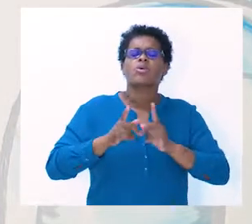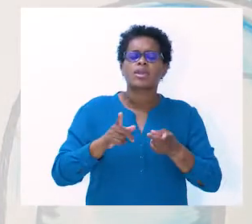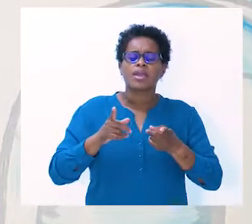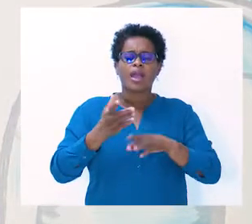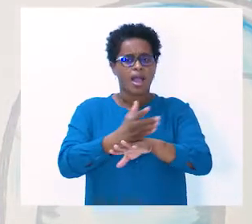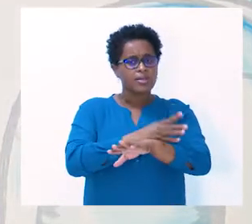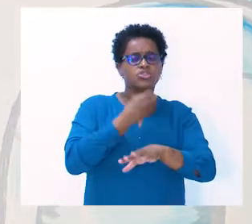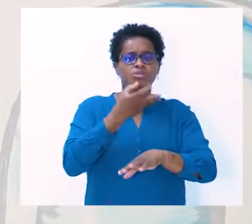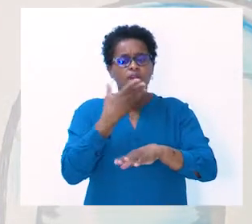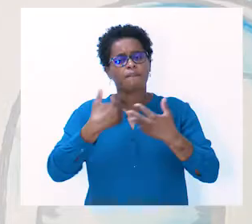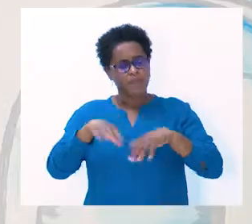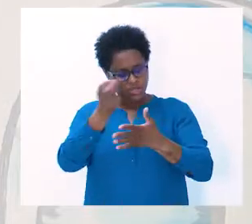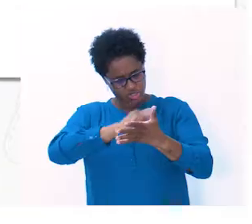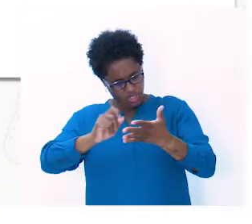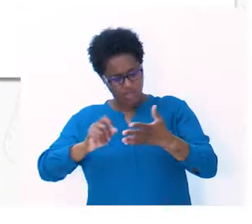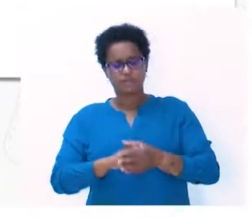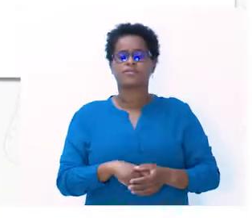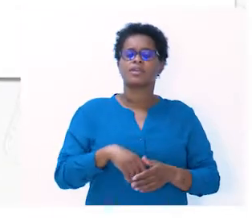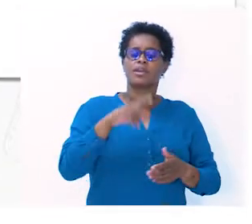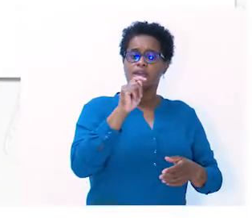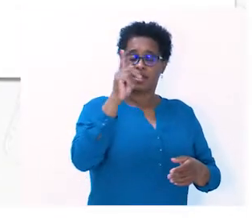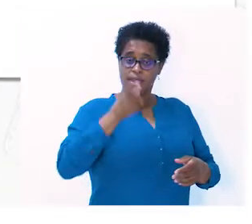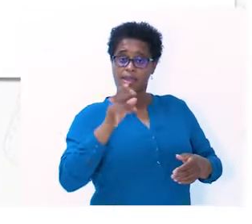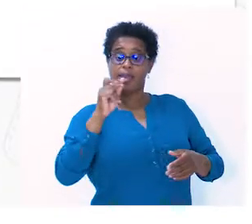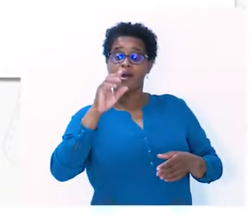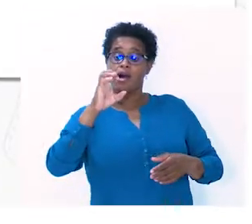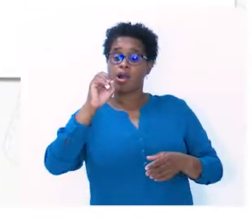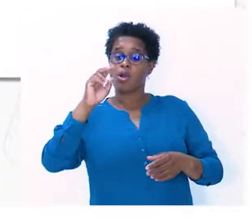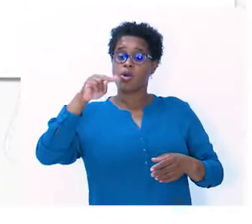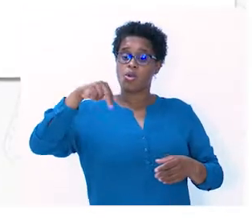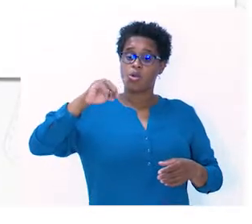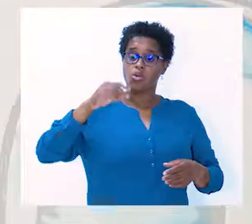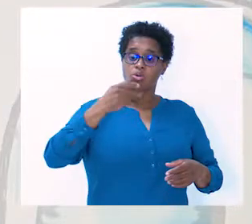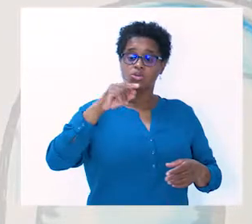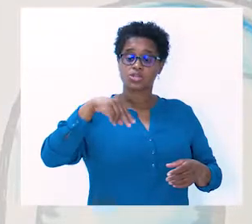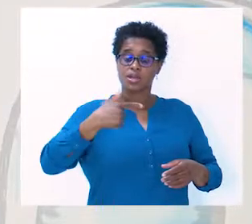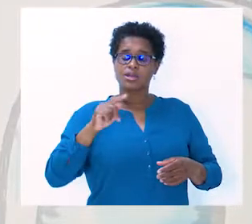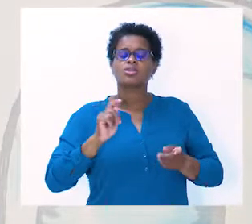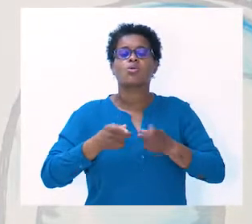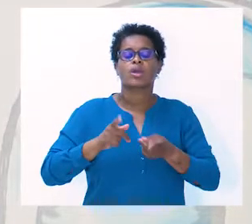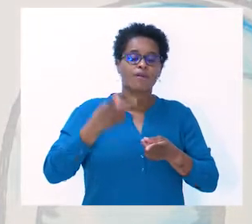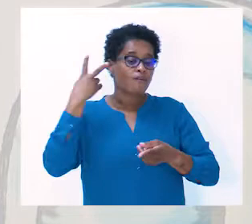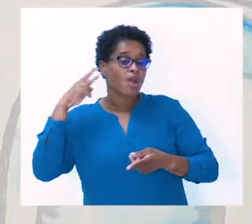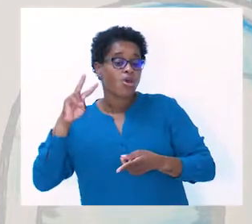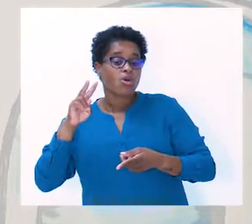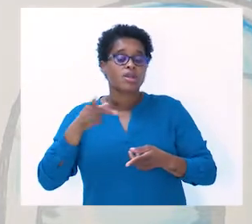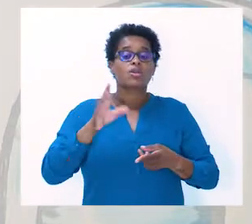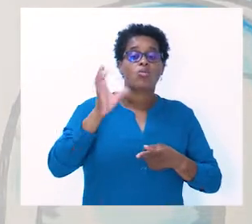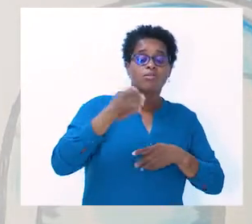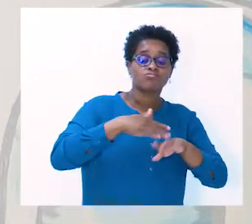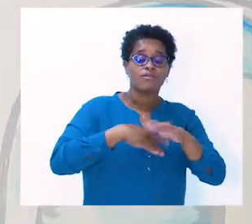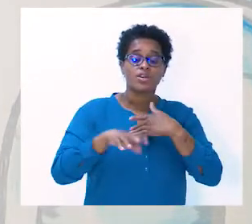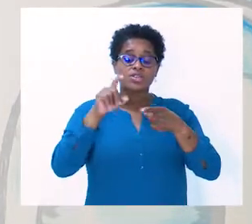mas escreve um apontamento. É a constante, constante é o quê? É o valor que, ao fazer